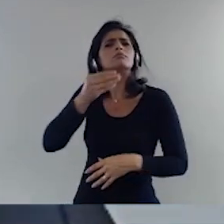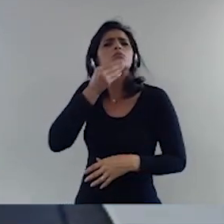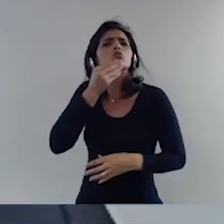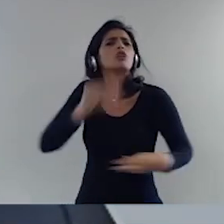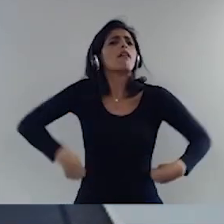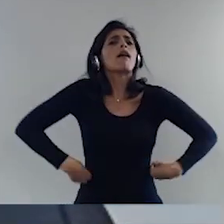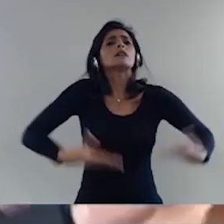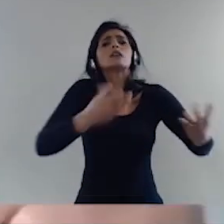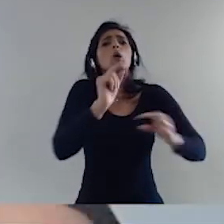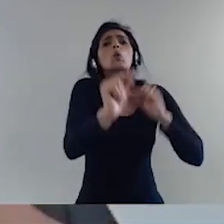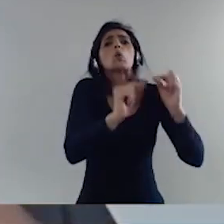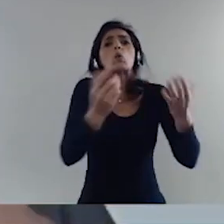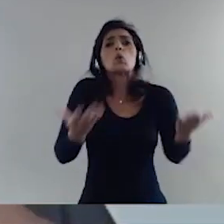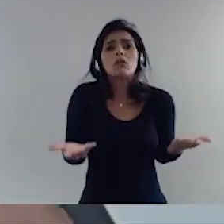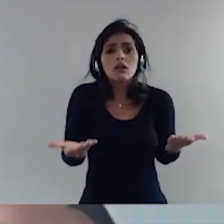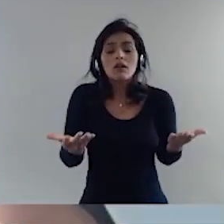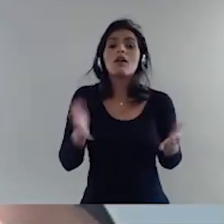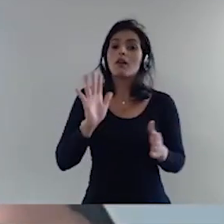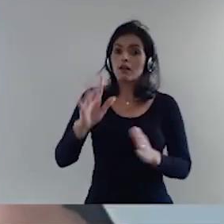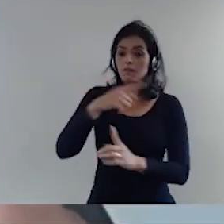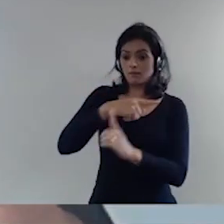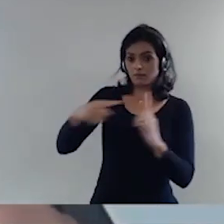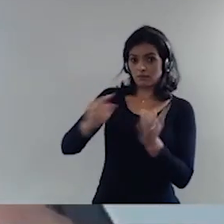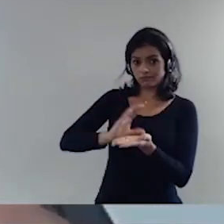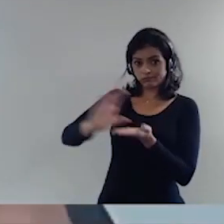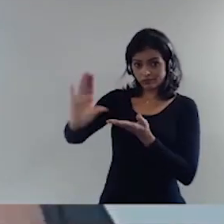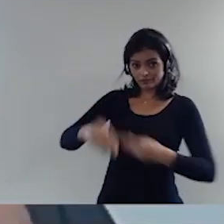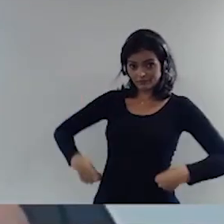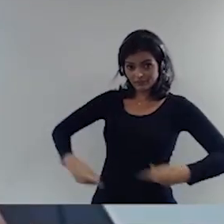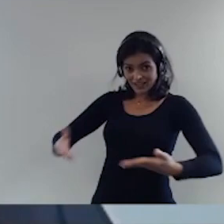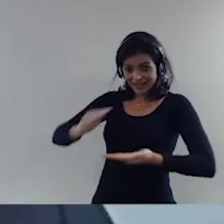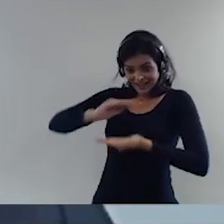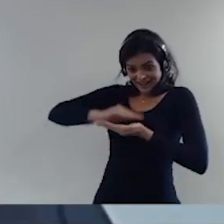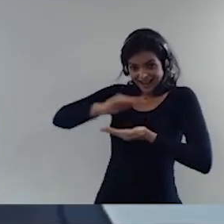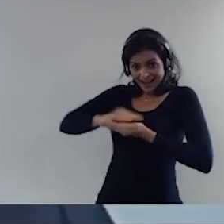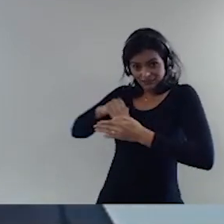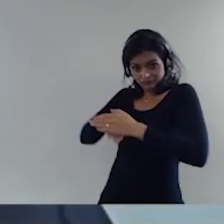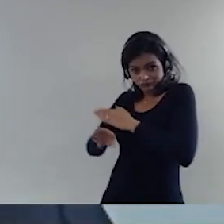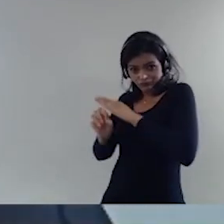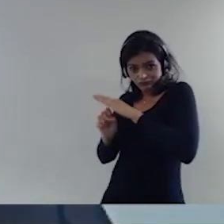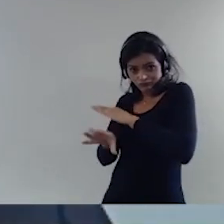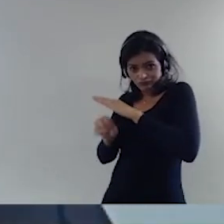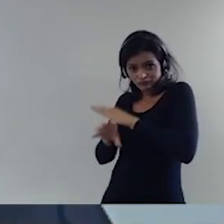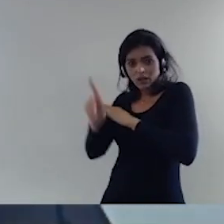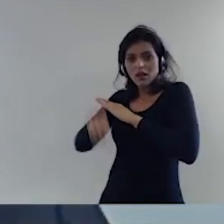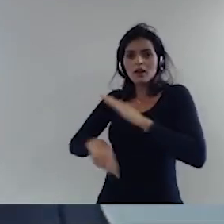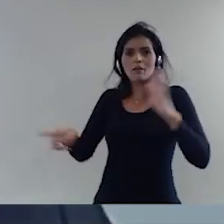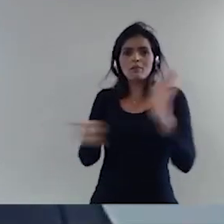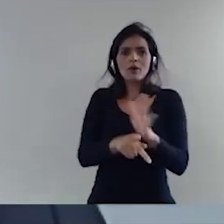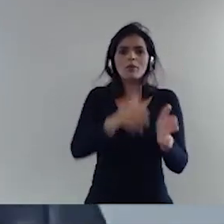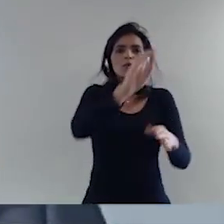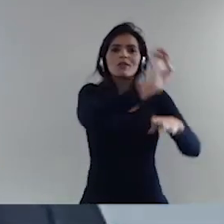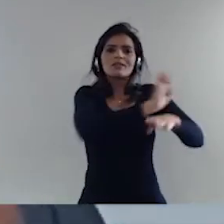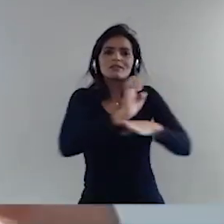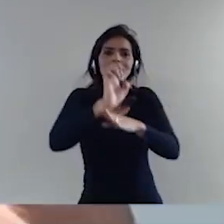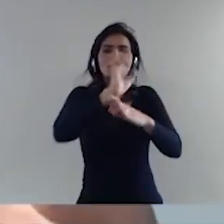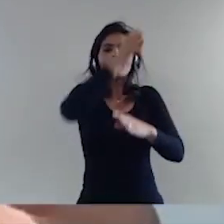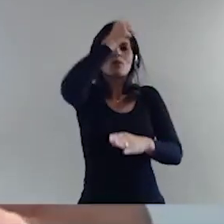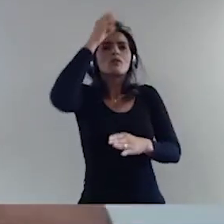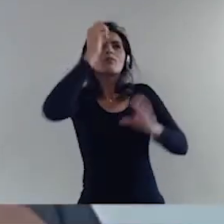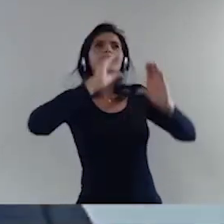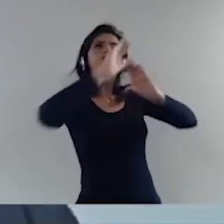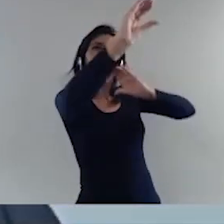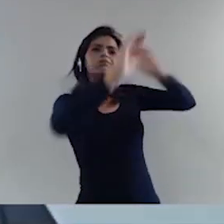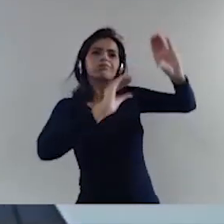gastar e não gastou? Grande parte desse dinheiro represado era de repasse para estados e municípios, porque você que